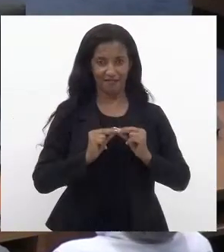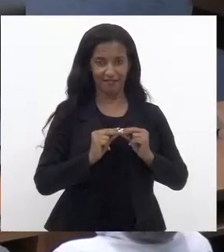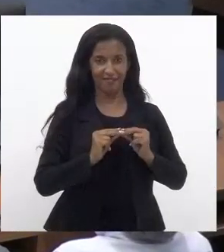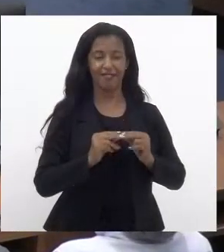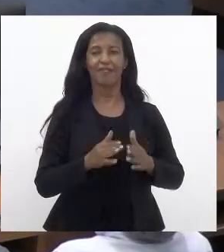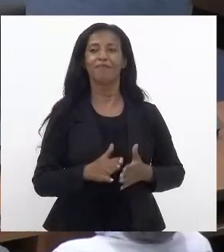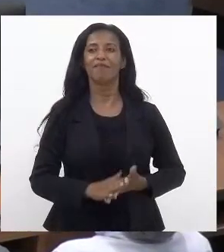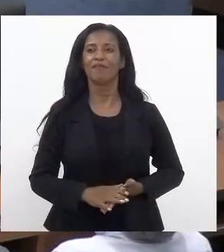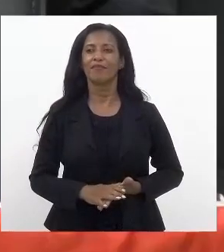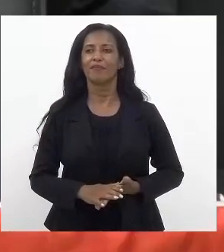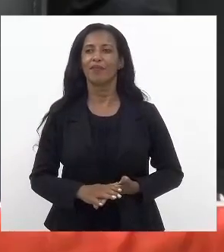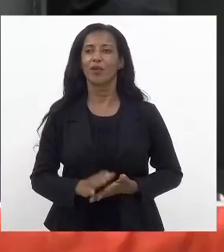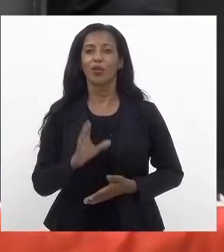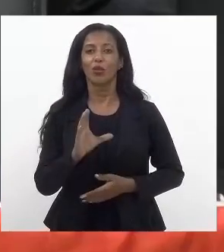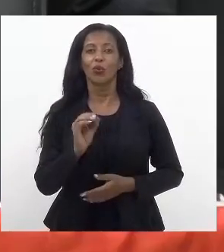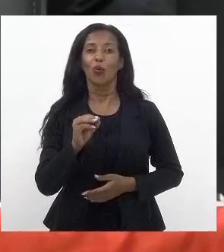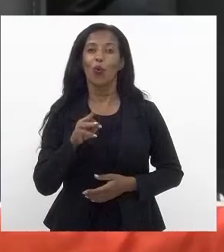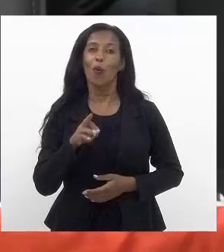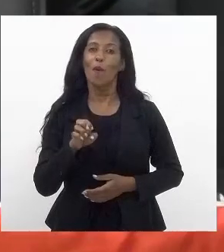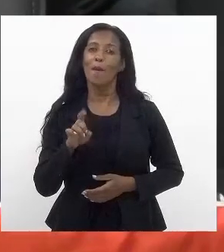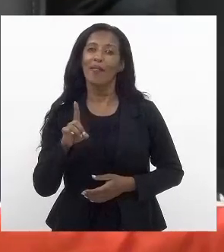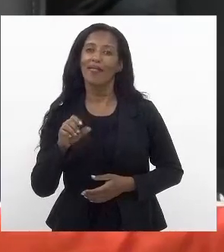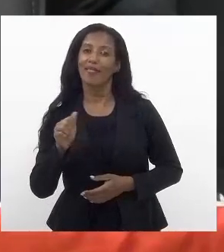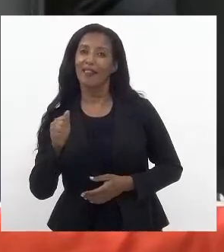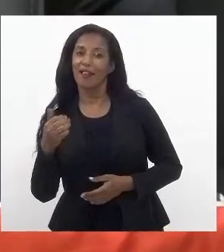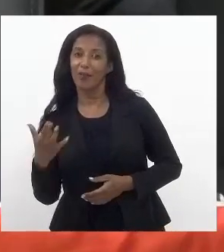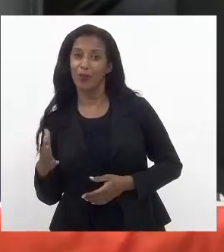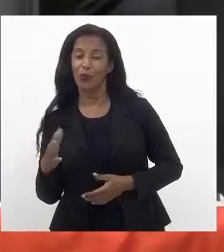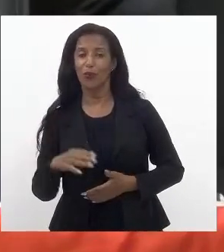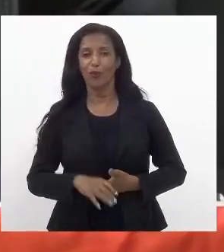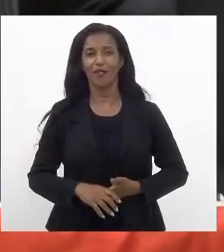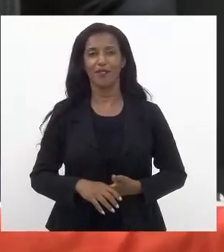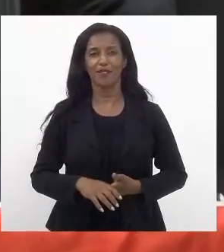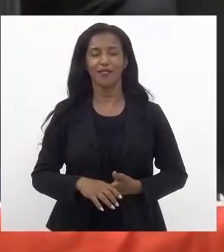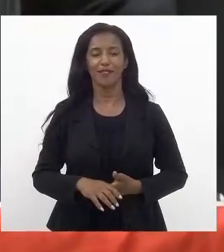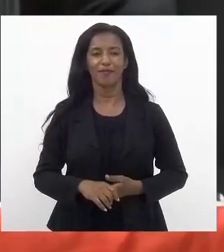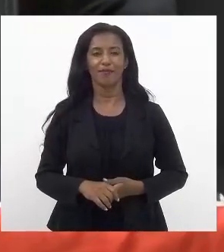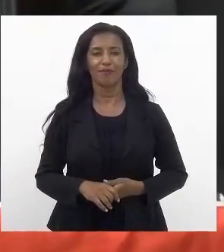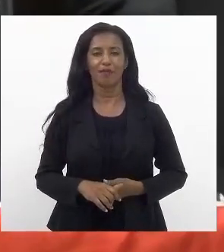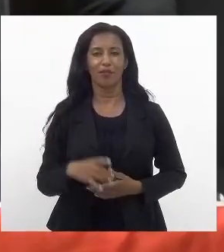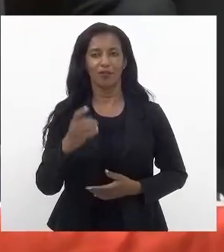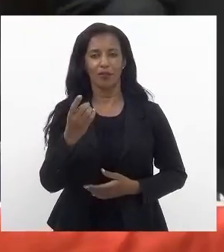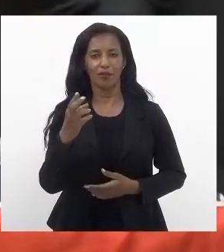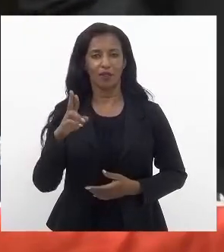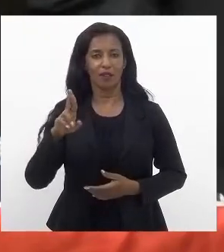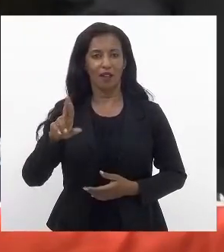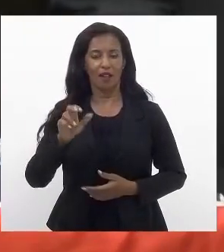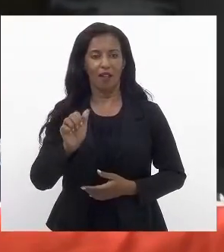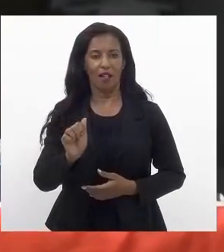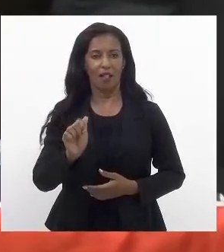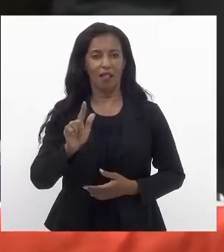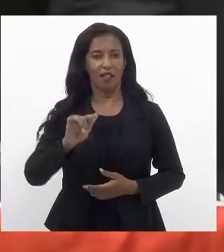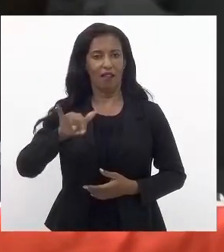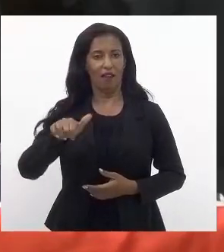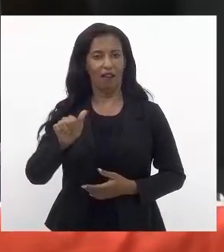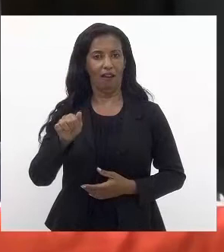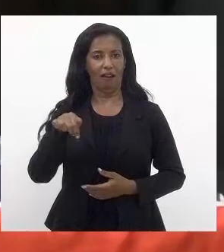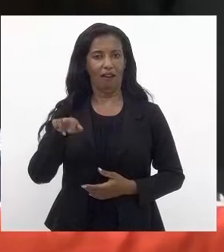comenda do comendador e cônsul-geral do Líbano, doutor Alejandro